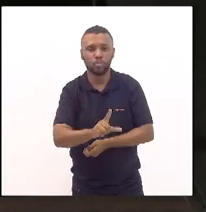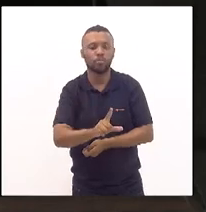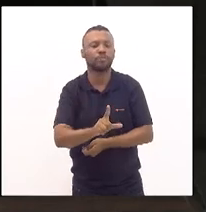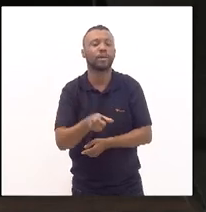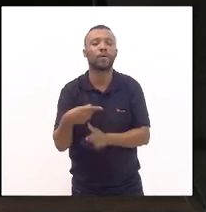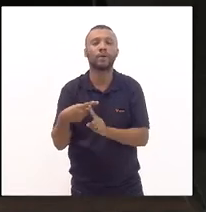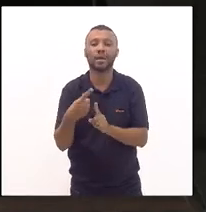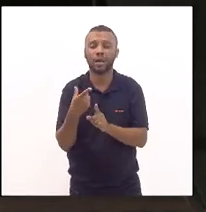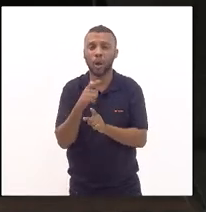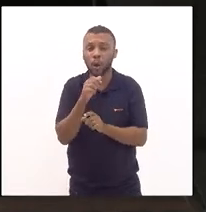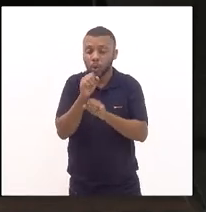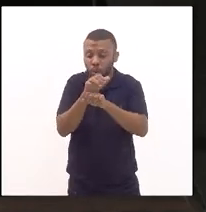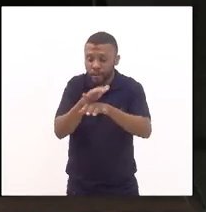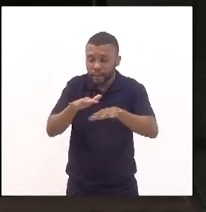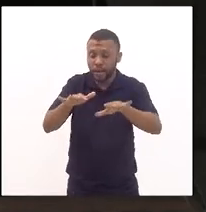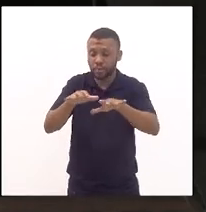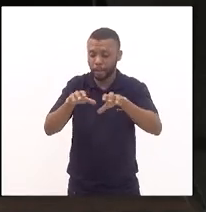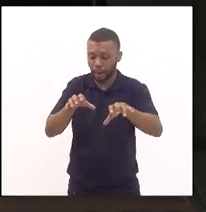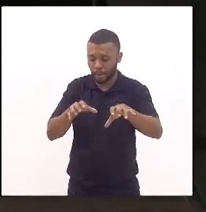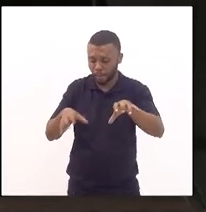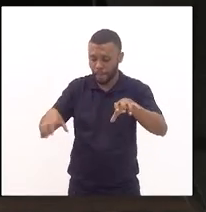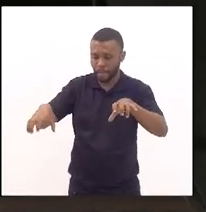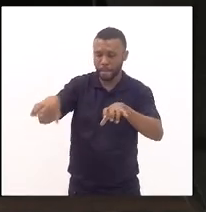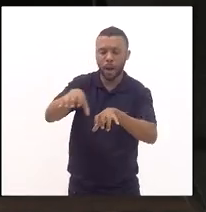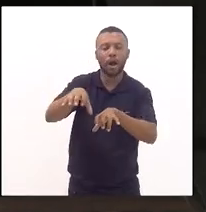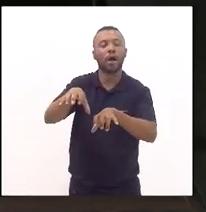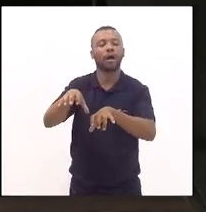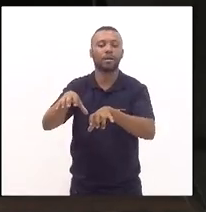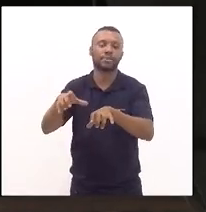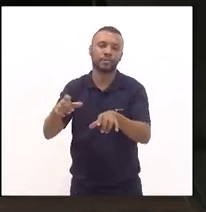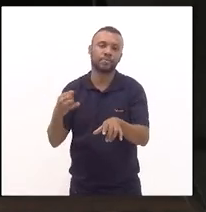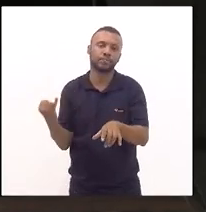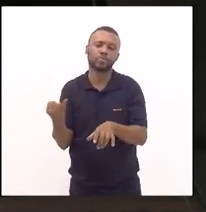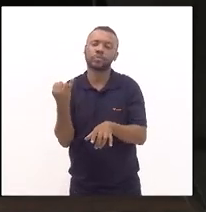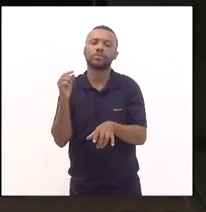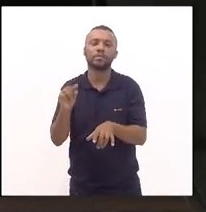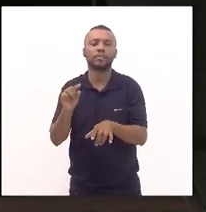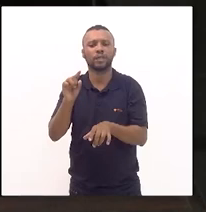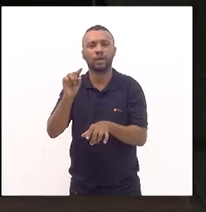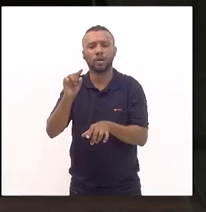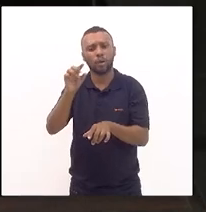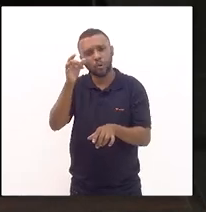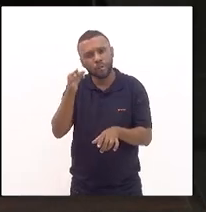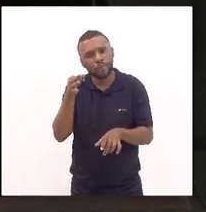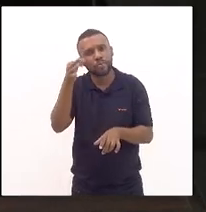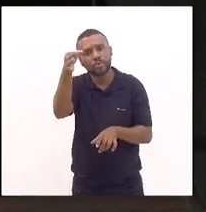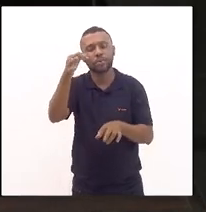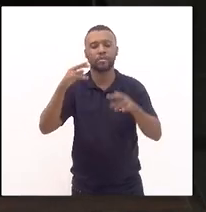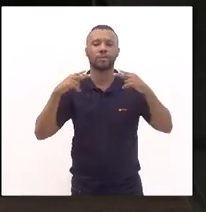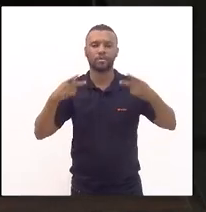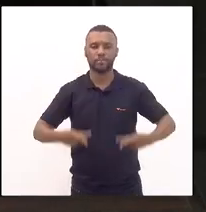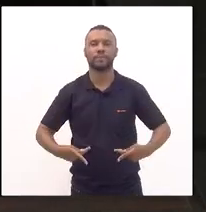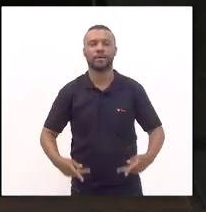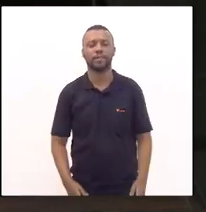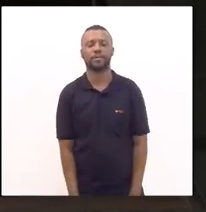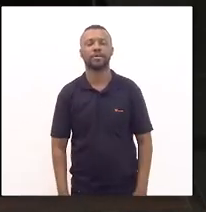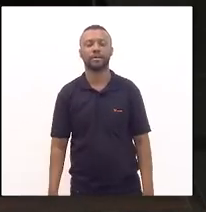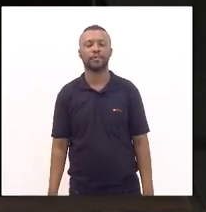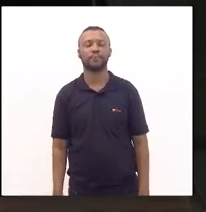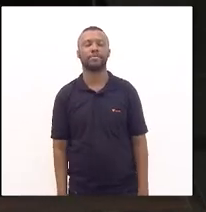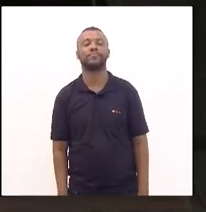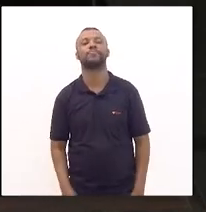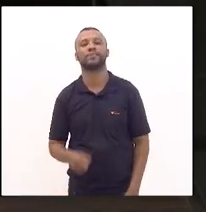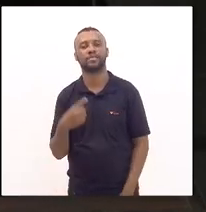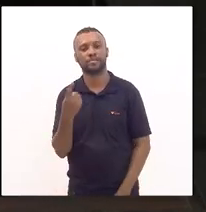os oceanos são, sem sombra de dúvida, o futuro, não é, da humanidade. E nós temos